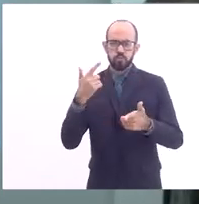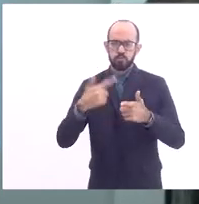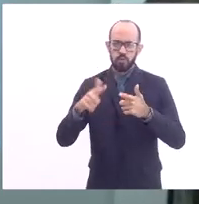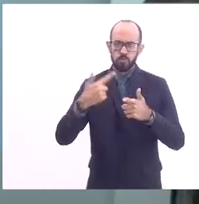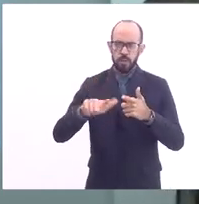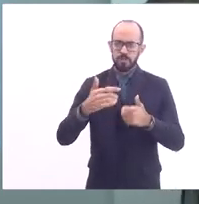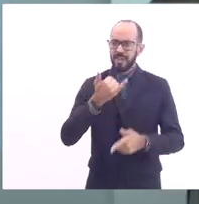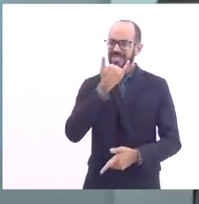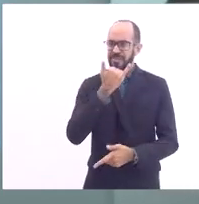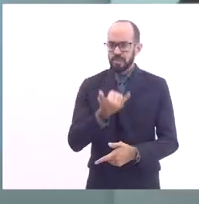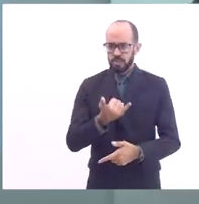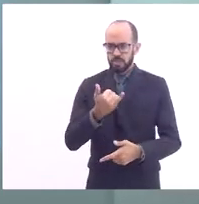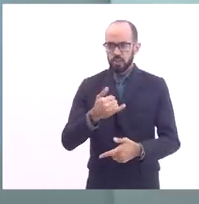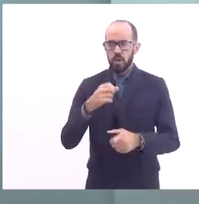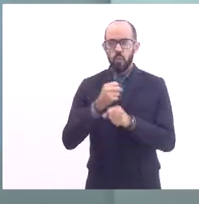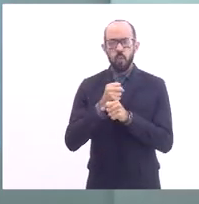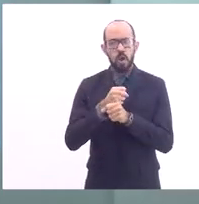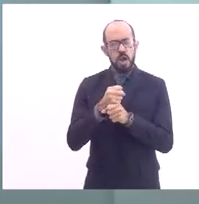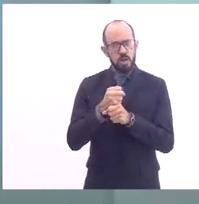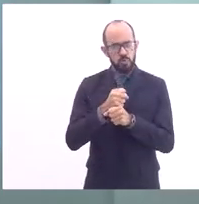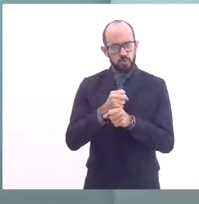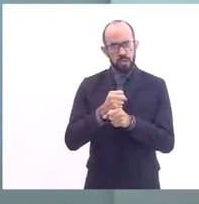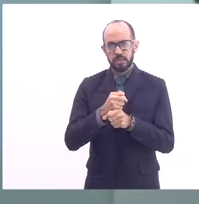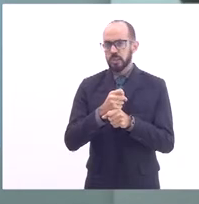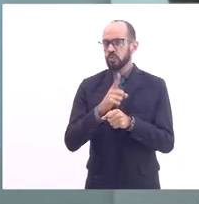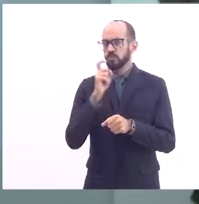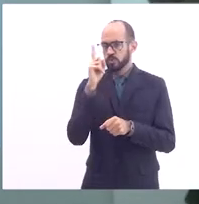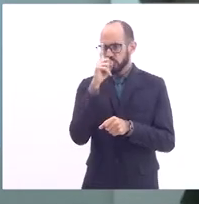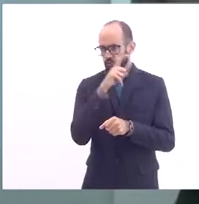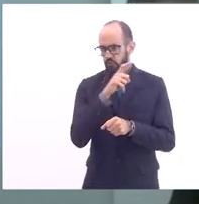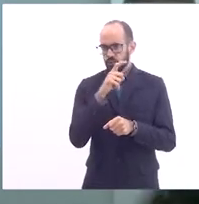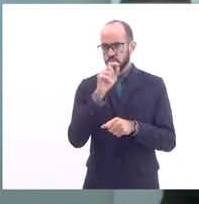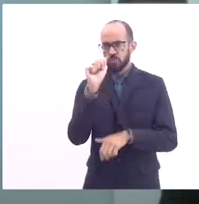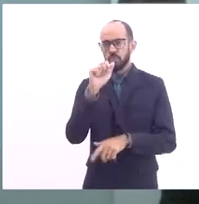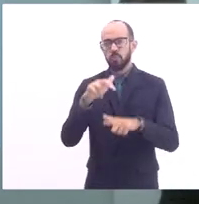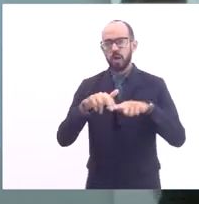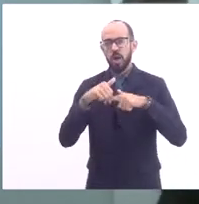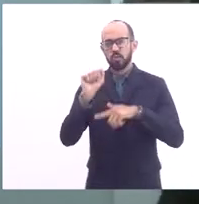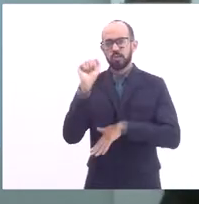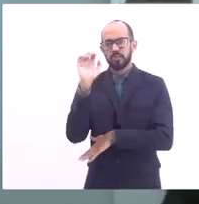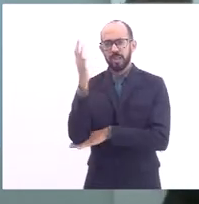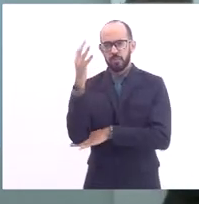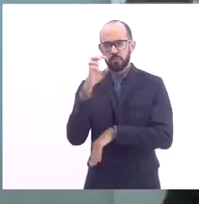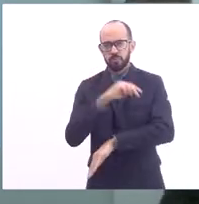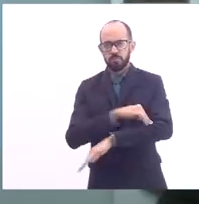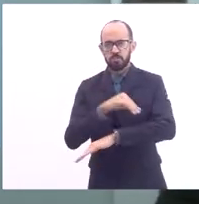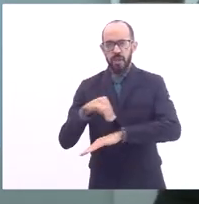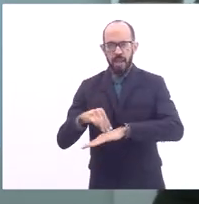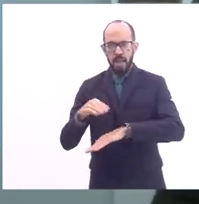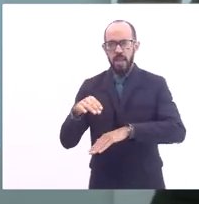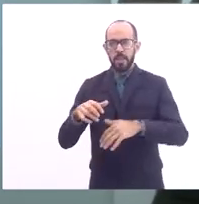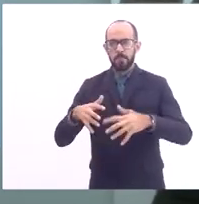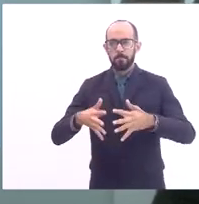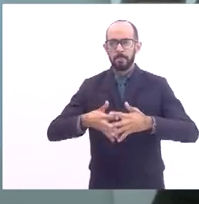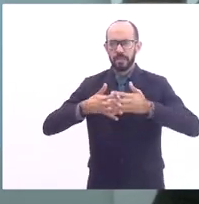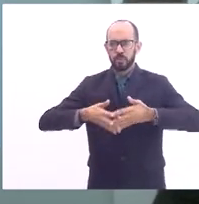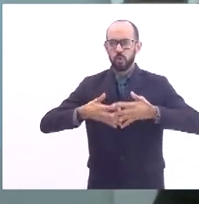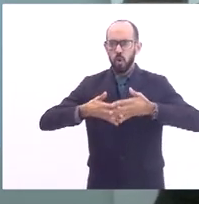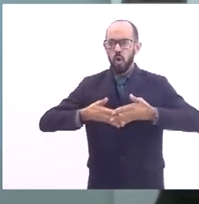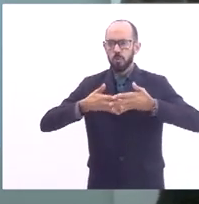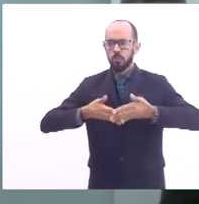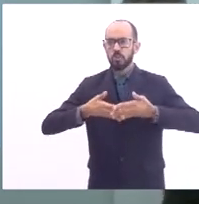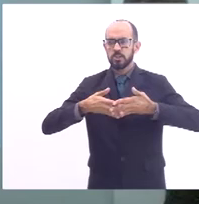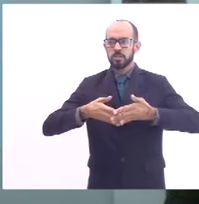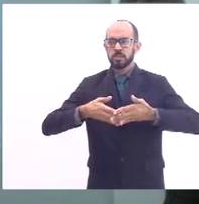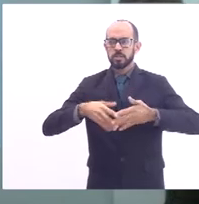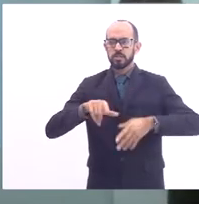sendo um ano bastante severo, né, com as condições climáticas, né? Então, aqui temos exemplos aqui de Macaé, de Petrópolis, a catástrofe que teve, Lagos,